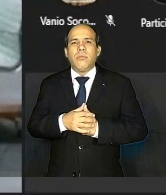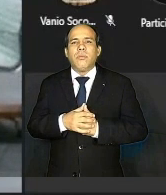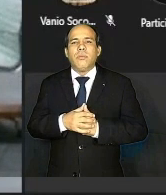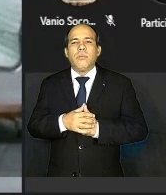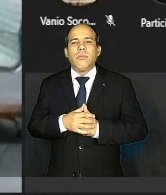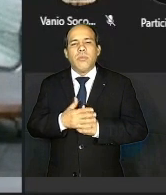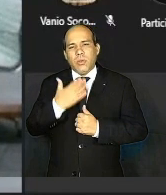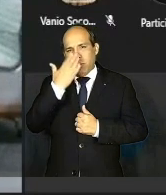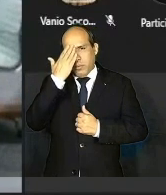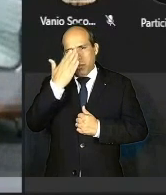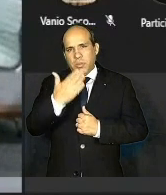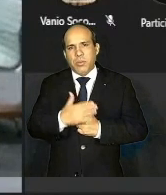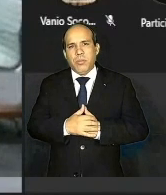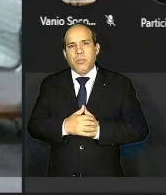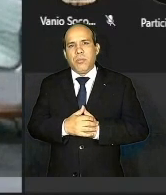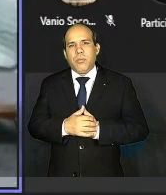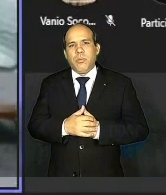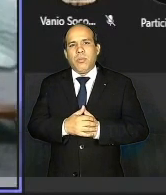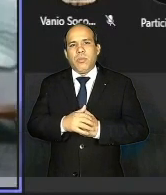Satisfeito.